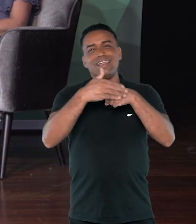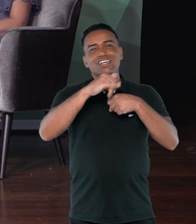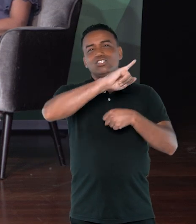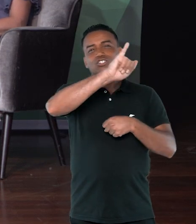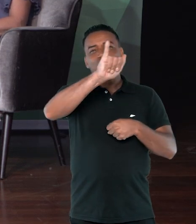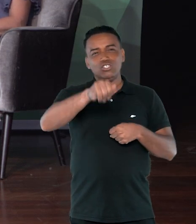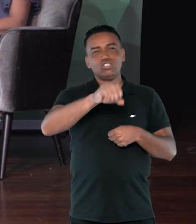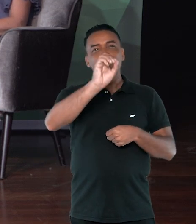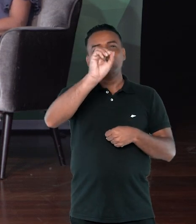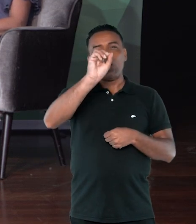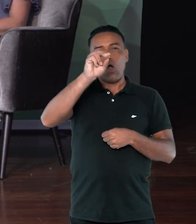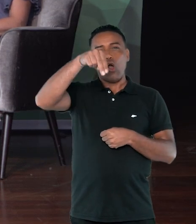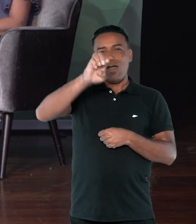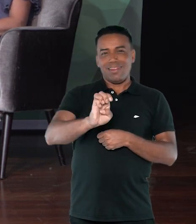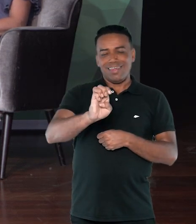Johnny.